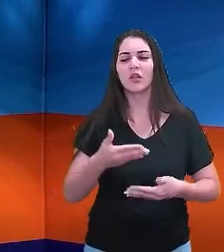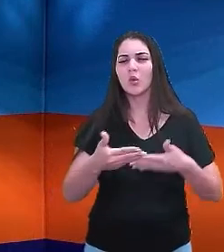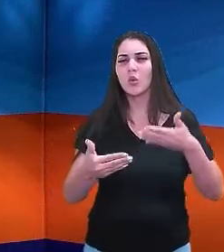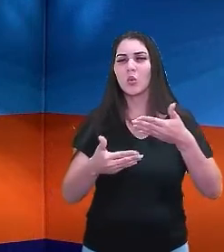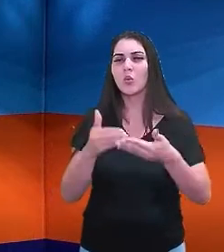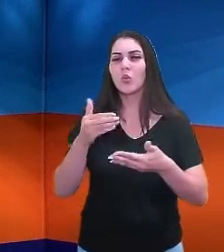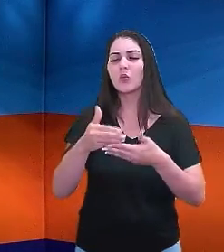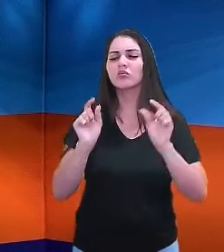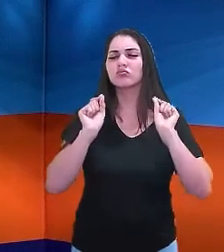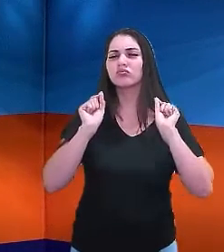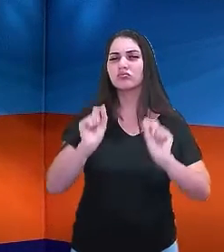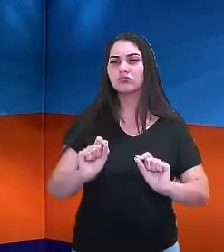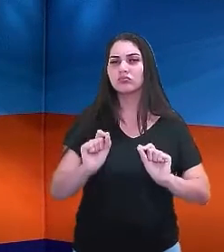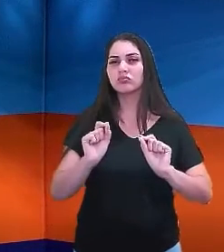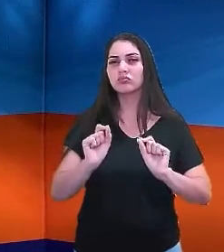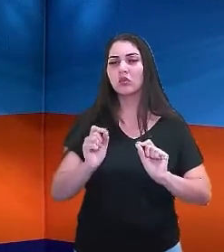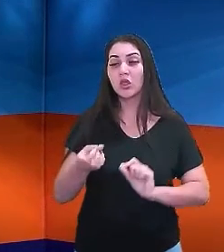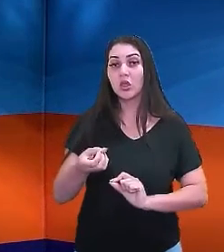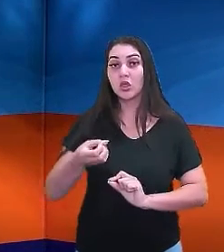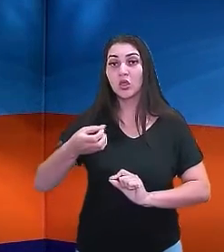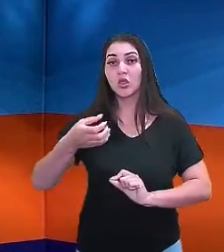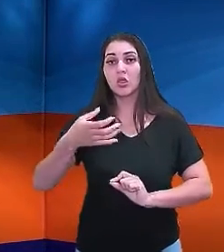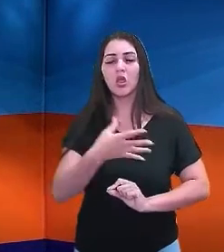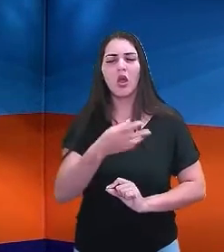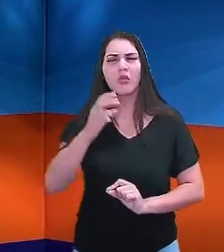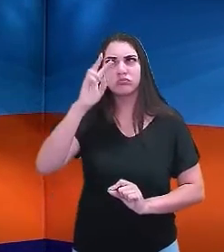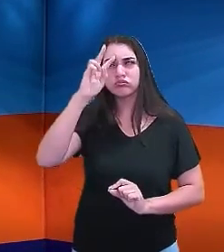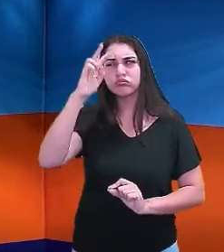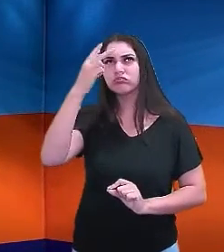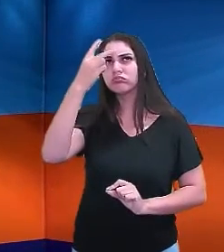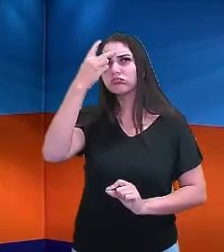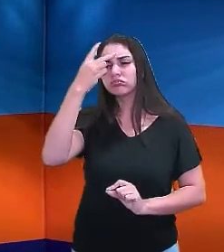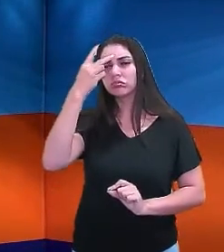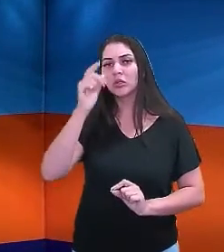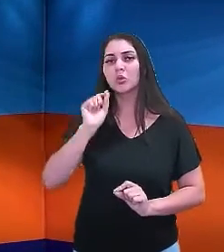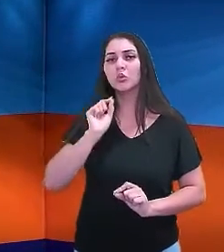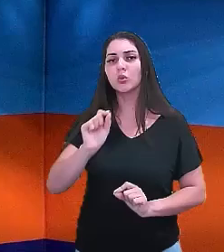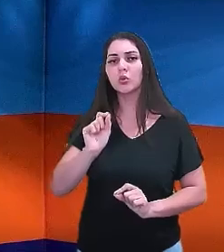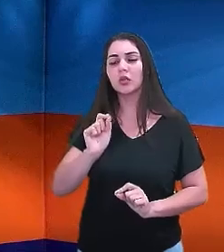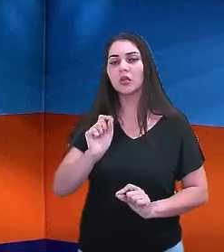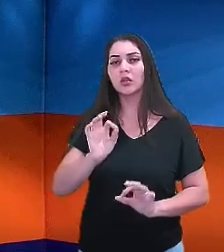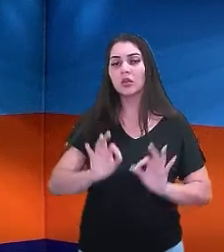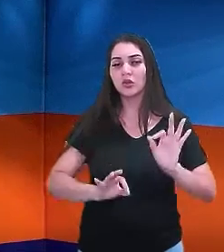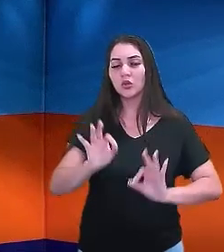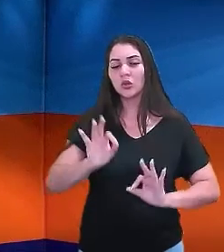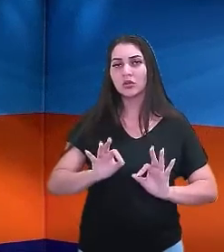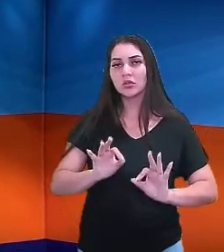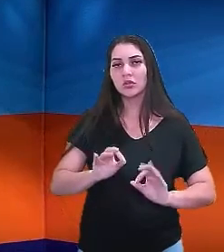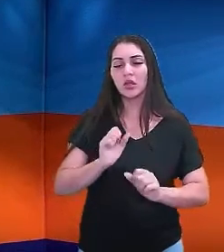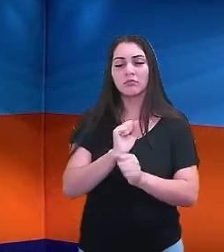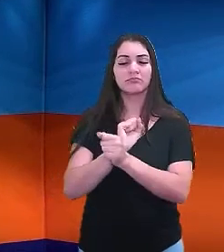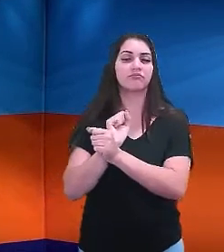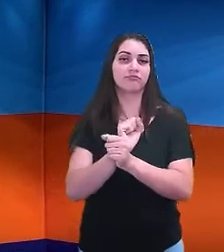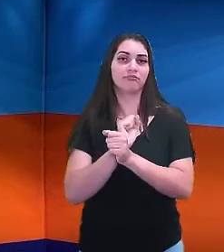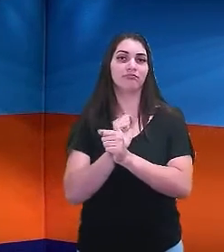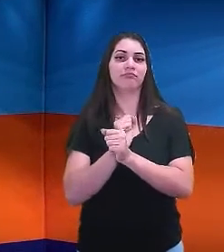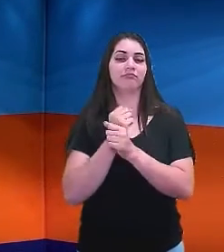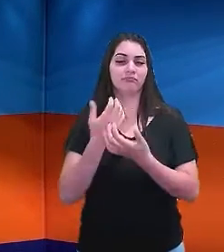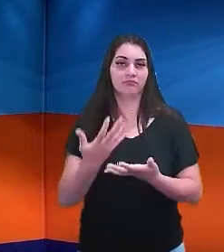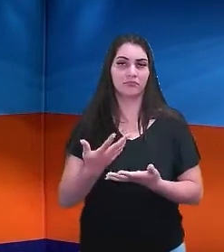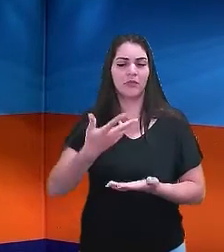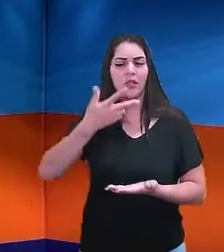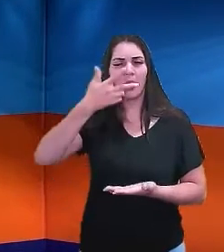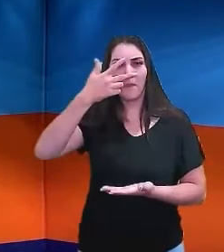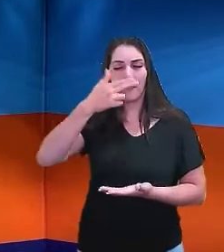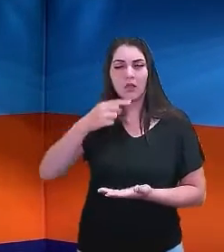construía uma nova perspectiva, por exemplo, de gerir a questão da escravidão. Mesmo